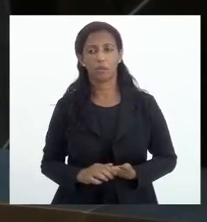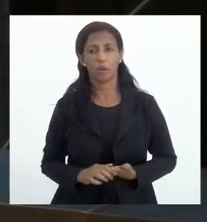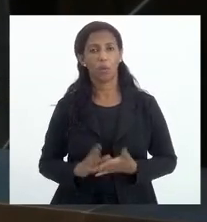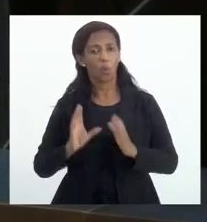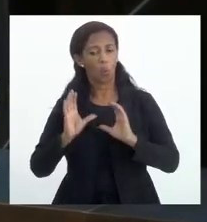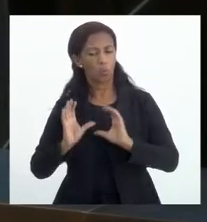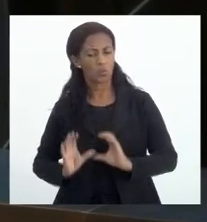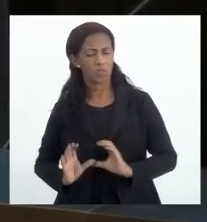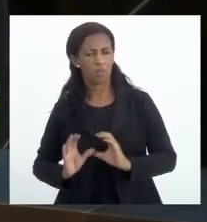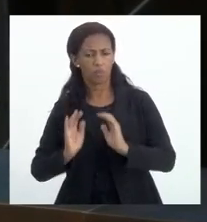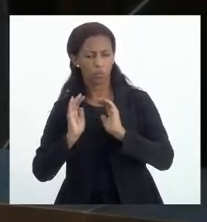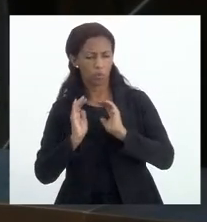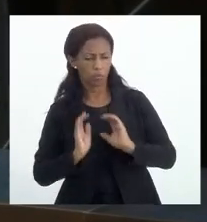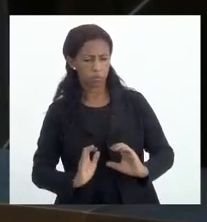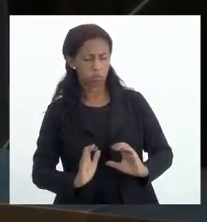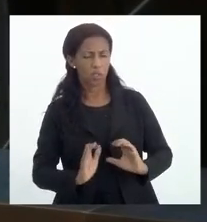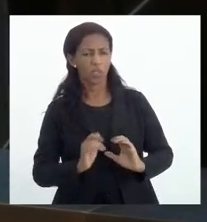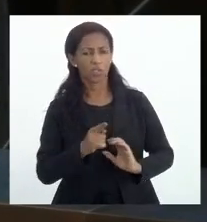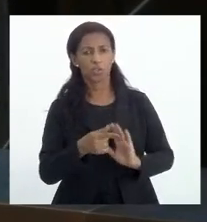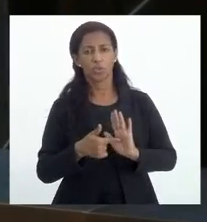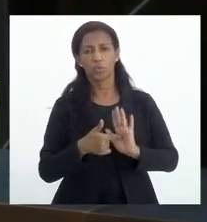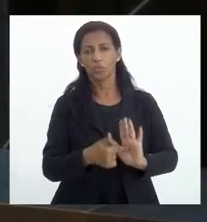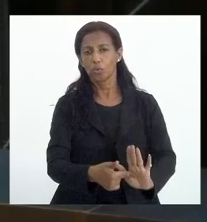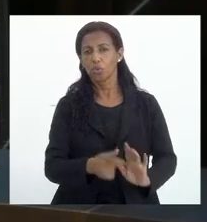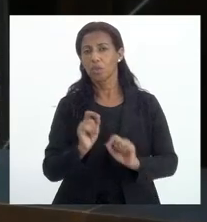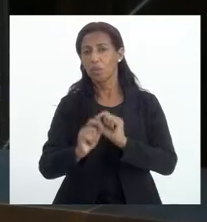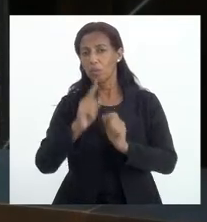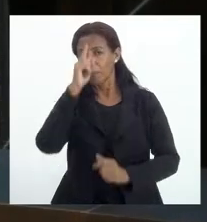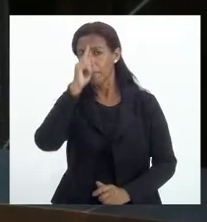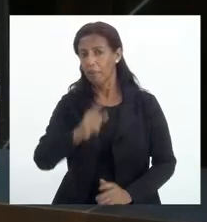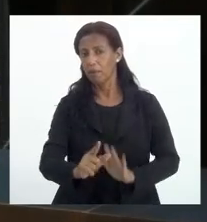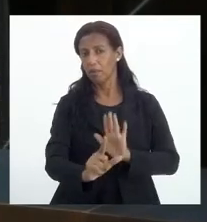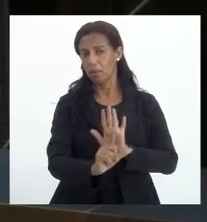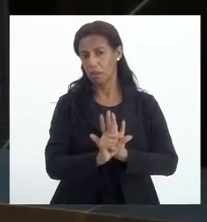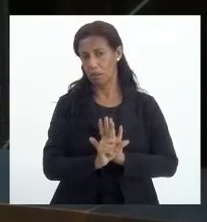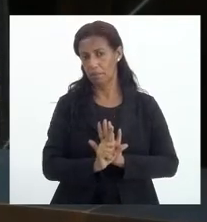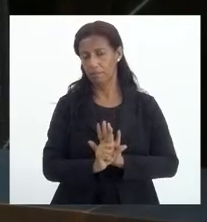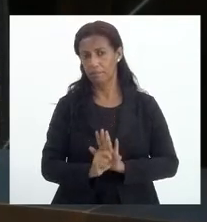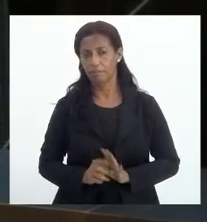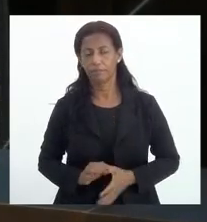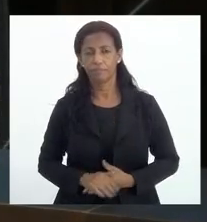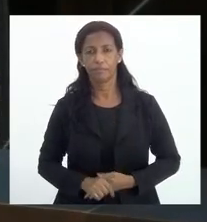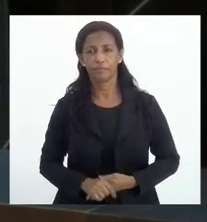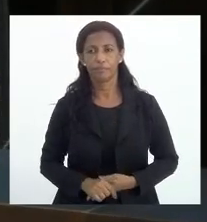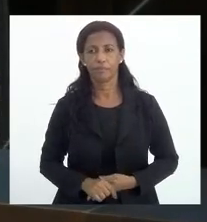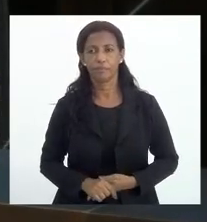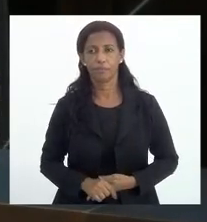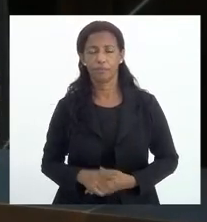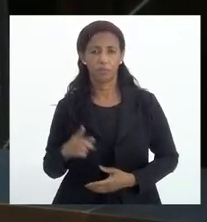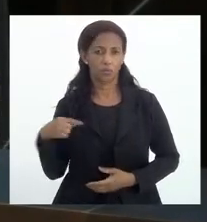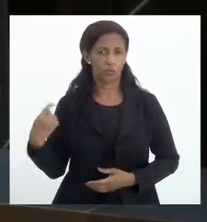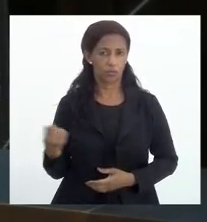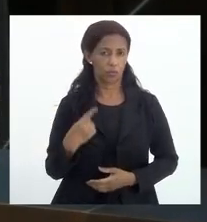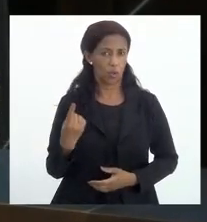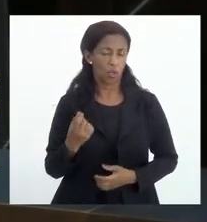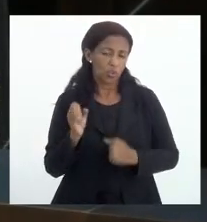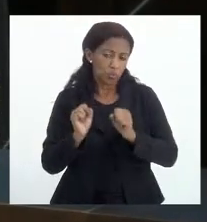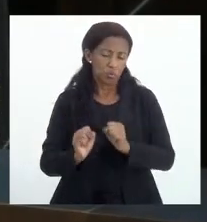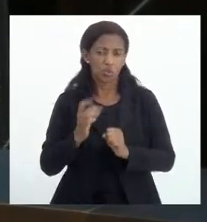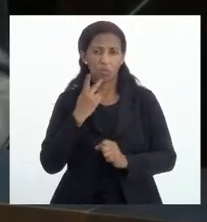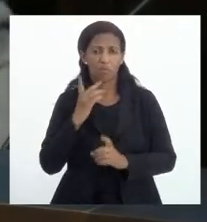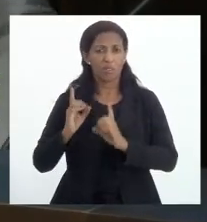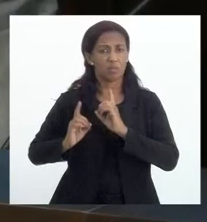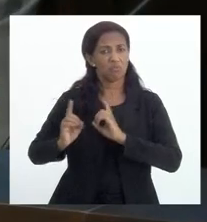conservadora nesse sentido, de apresentar aquilo que determina a lei. Nós, obviamente, a gente podia aqui fazer um